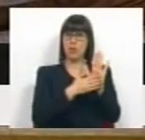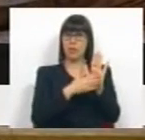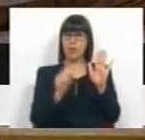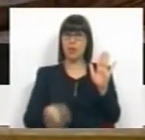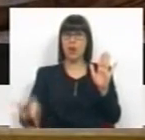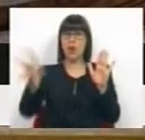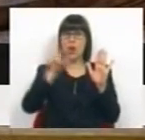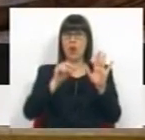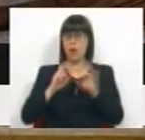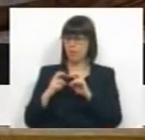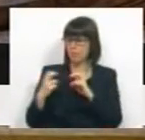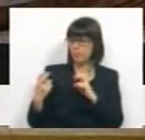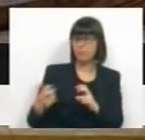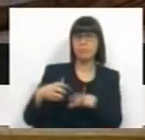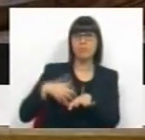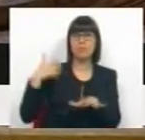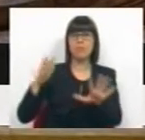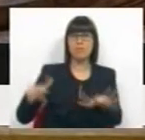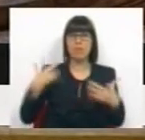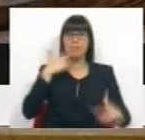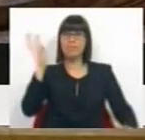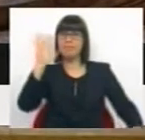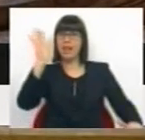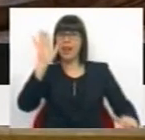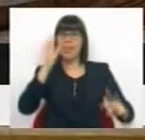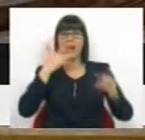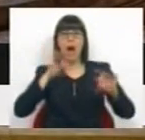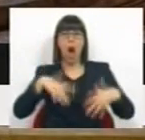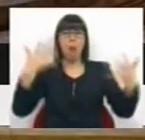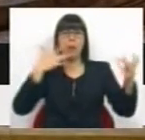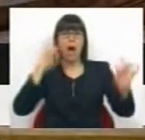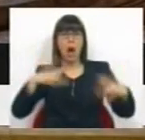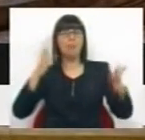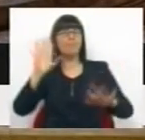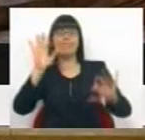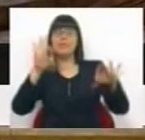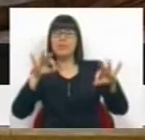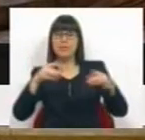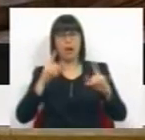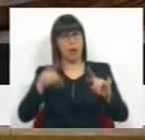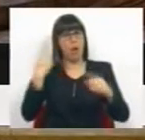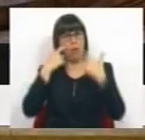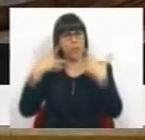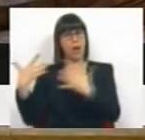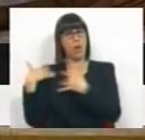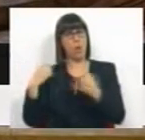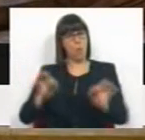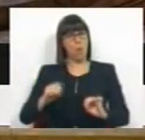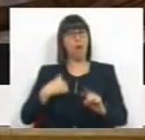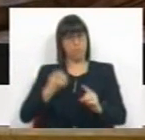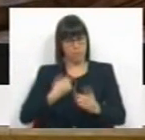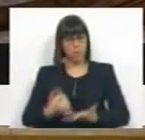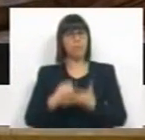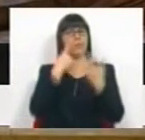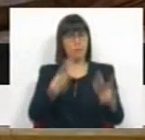se a nova configuração parlamentar permitiu dizer adeus às inevitabilidades, seria até irresponsável da nossa parte não